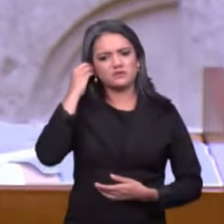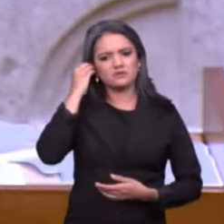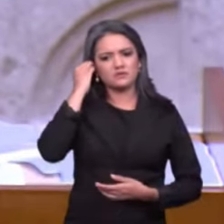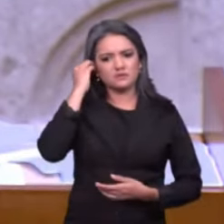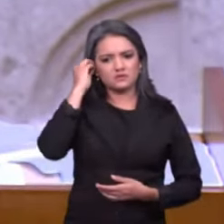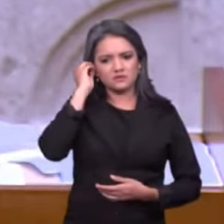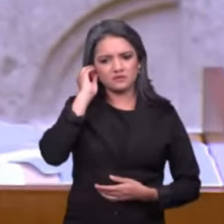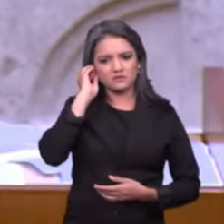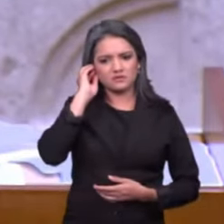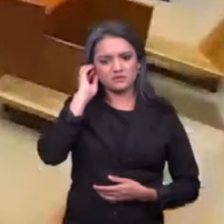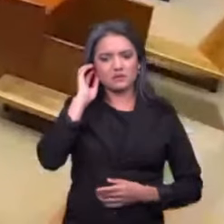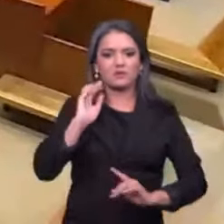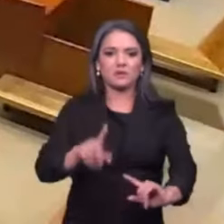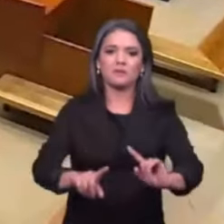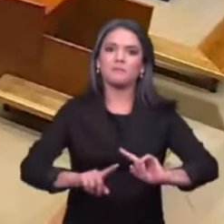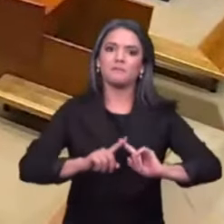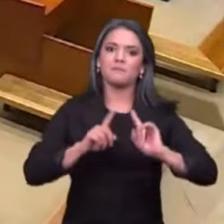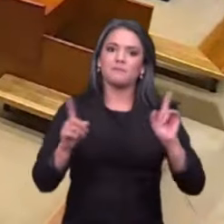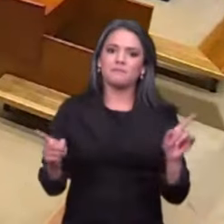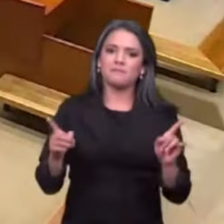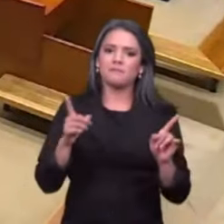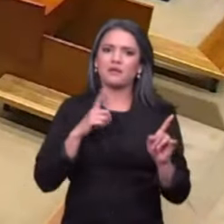ministro Alexandre, foi o voto de Vossa Excelência.